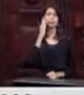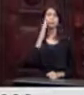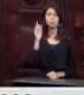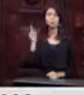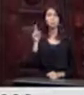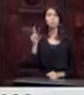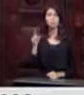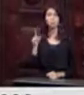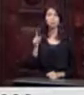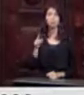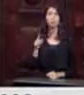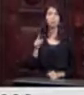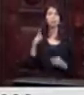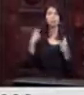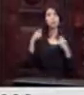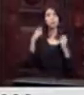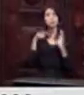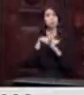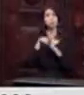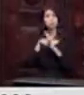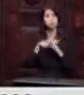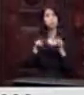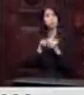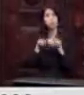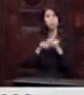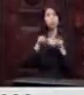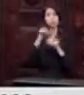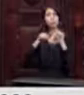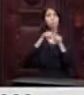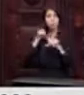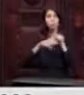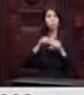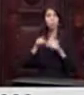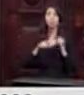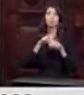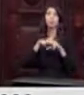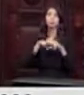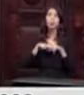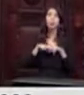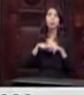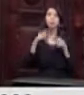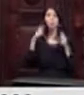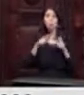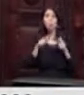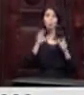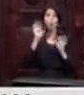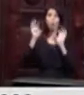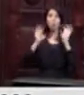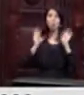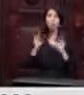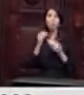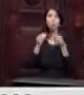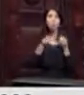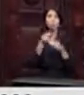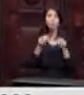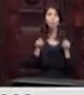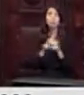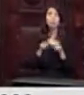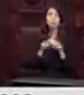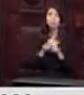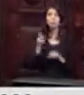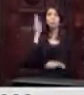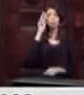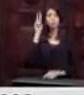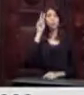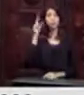de incentivo e lá precisa de uma correção por conta das questões geográficas e por conta também do histórico